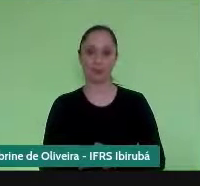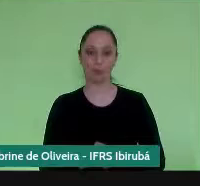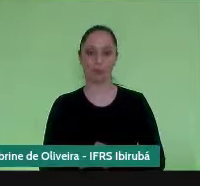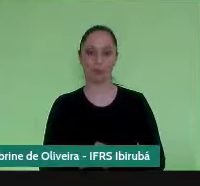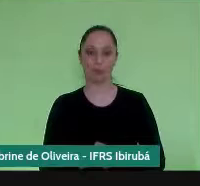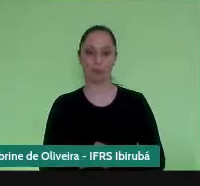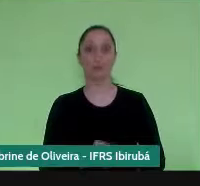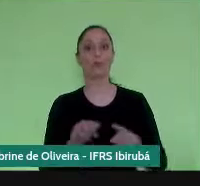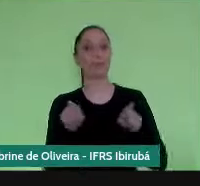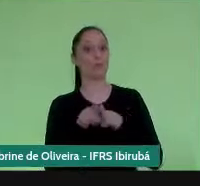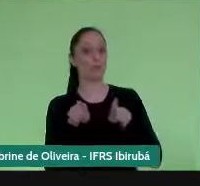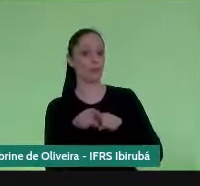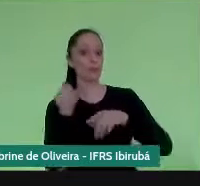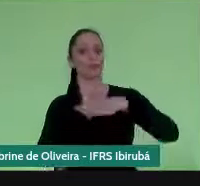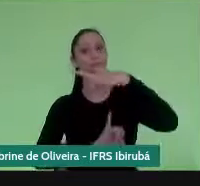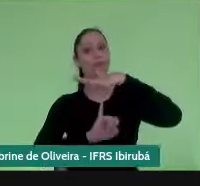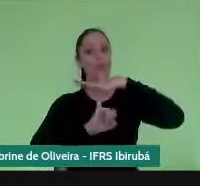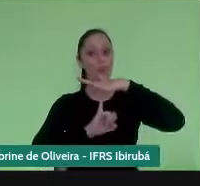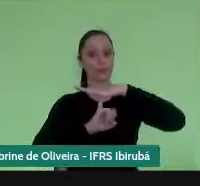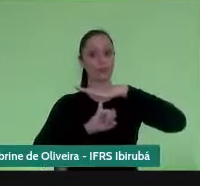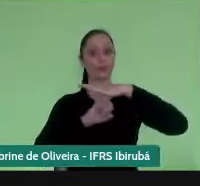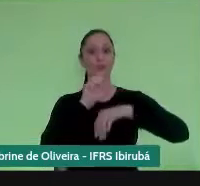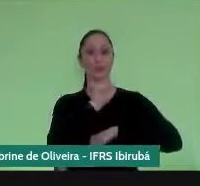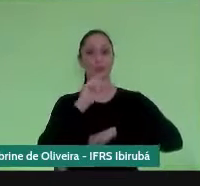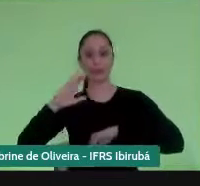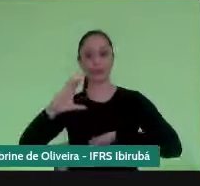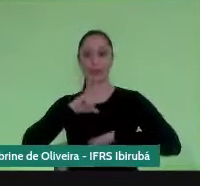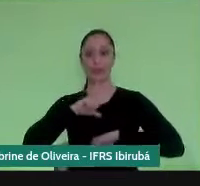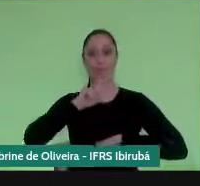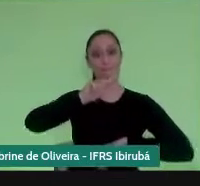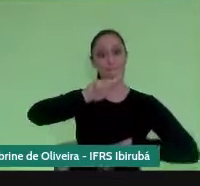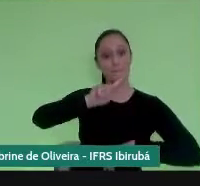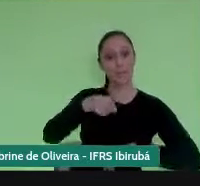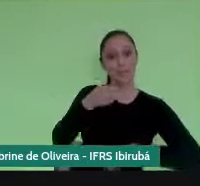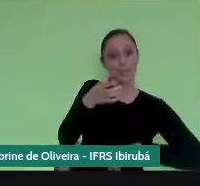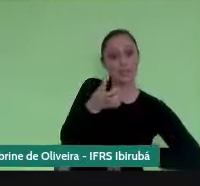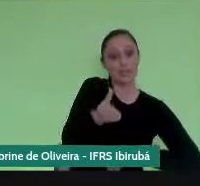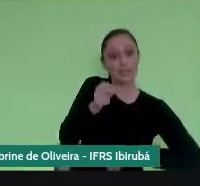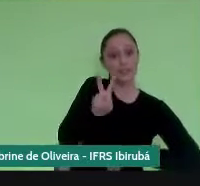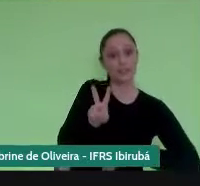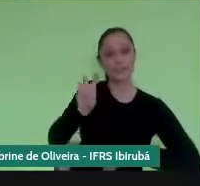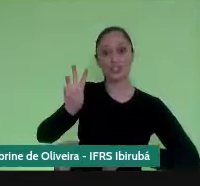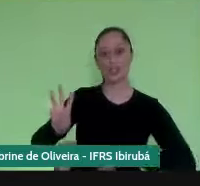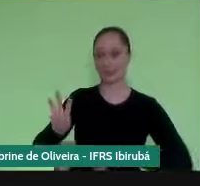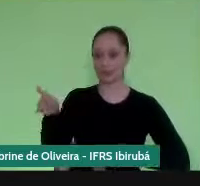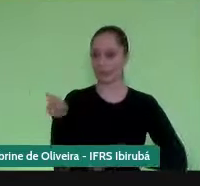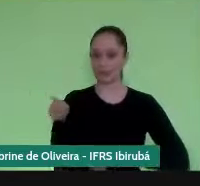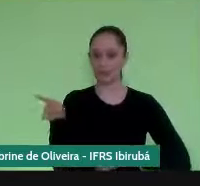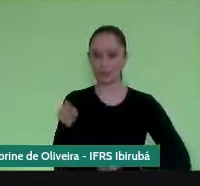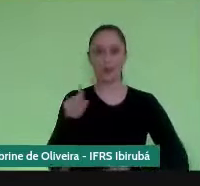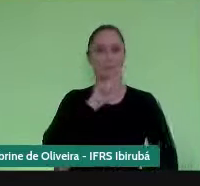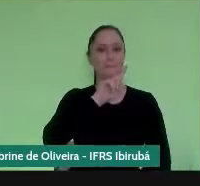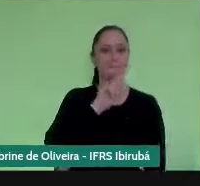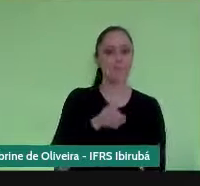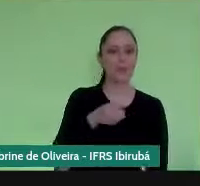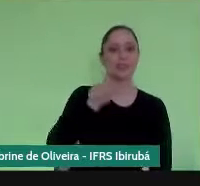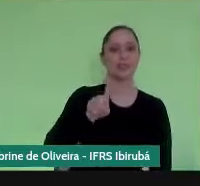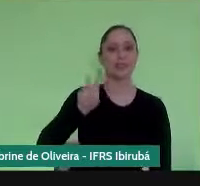O Instituto, ele tem 1.623 professores, 1.153